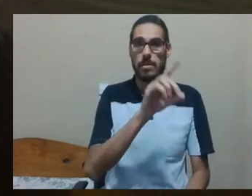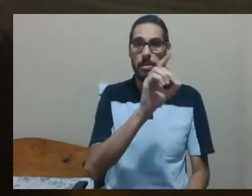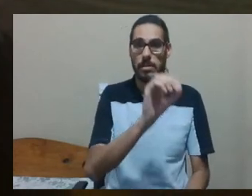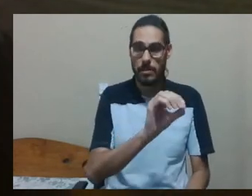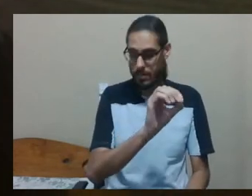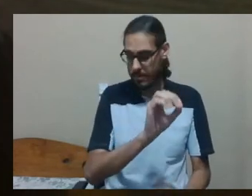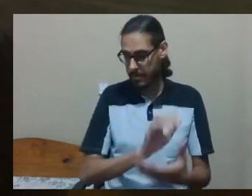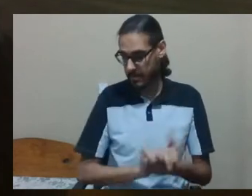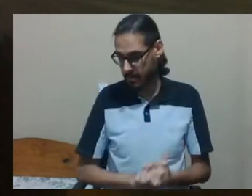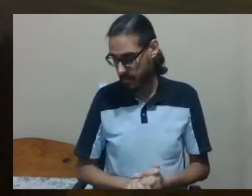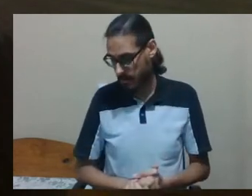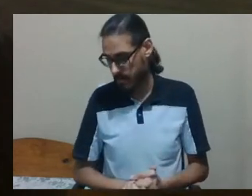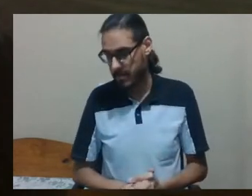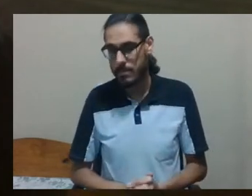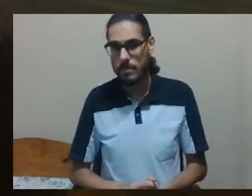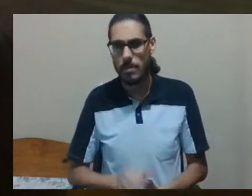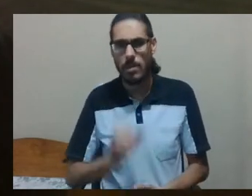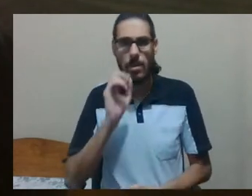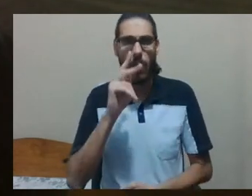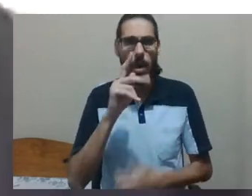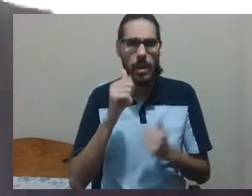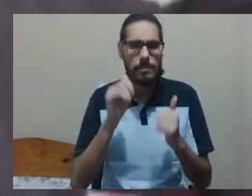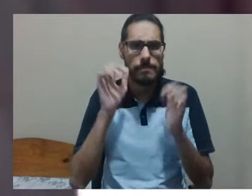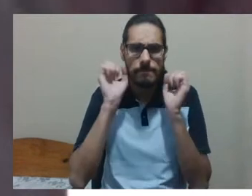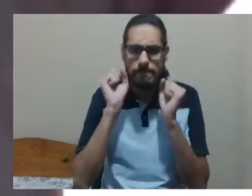Ok, está me ouvindo?